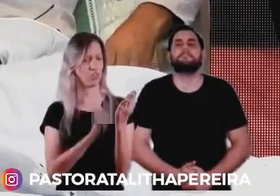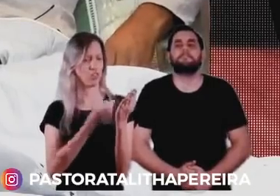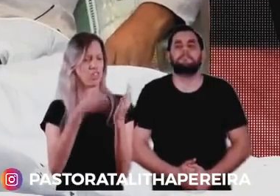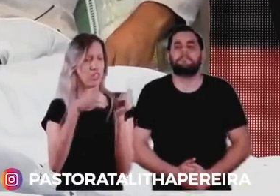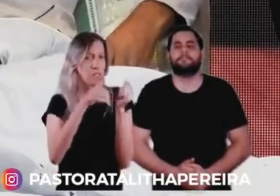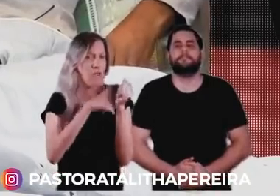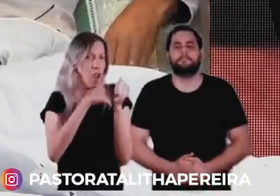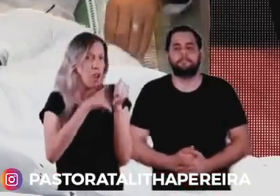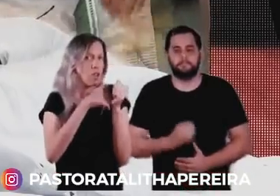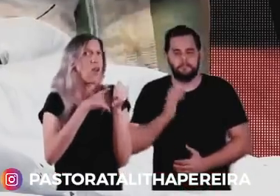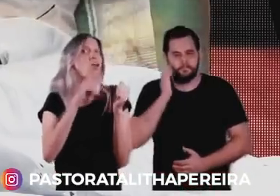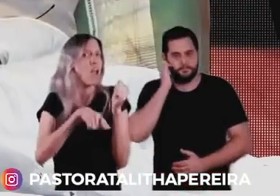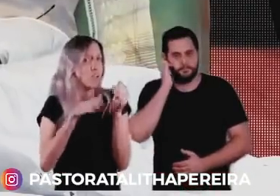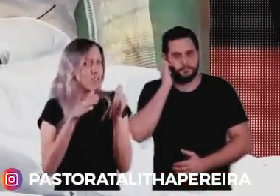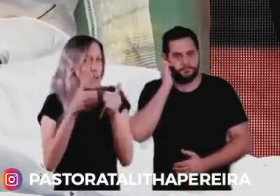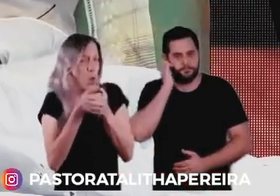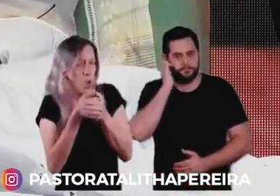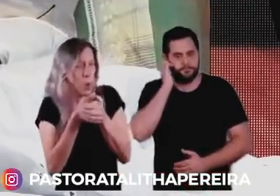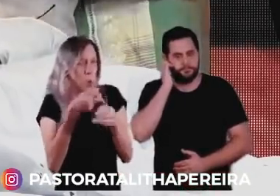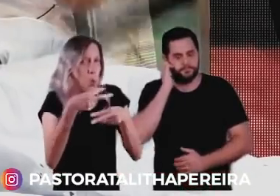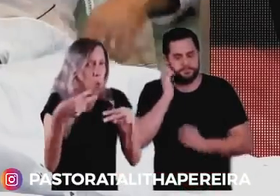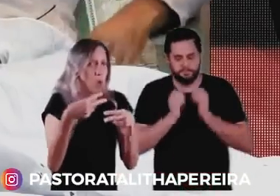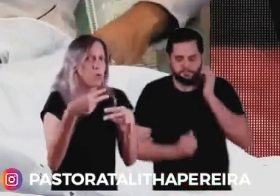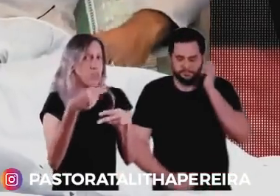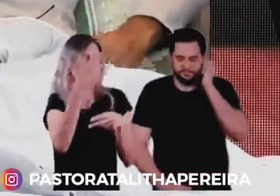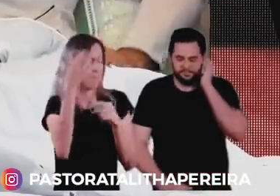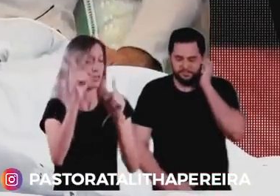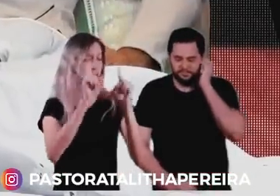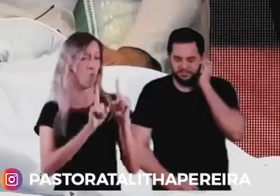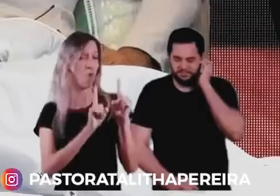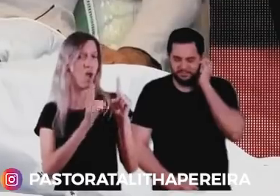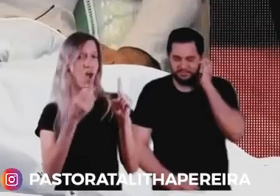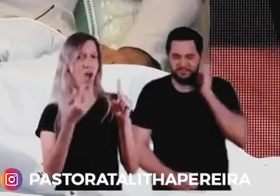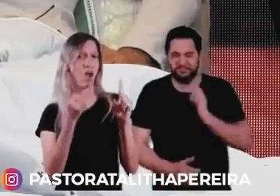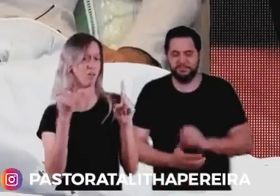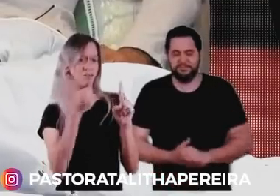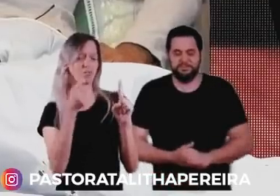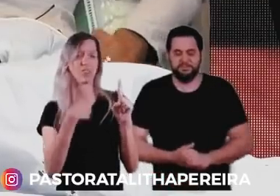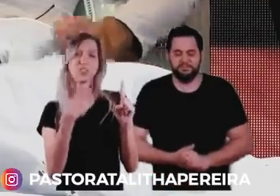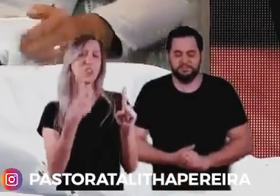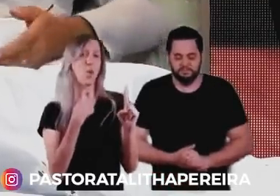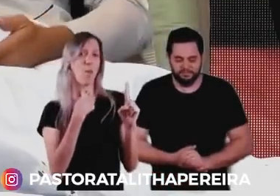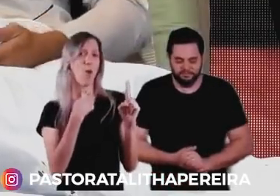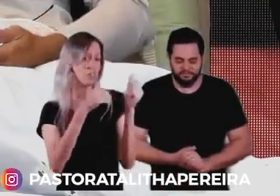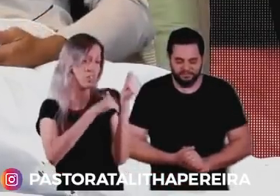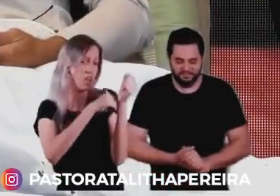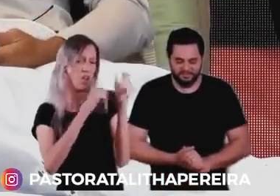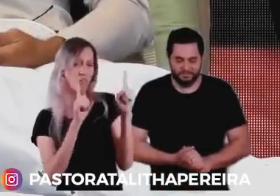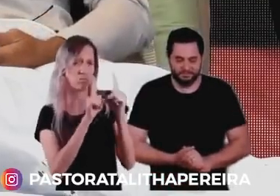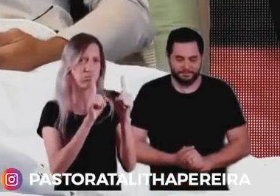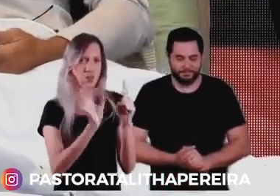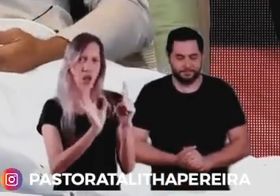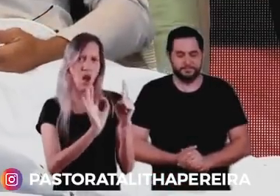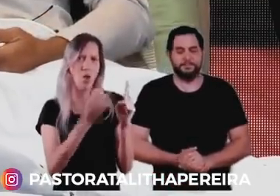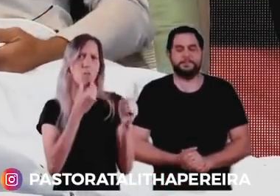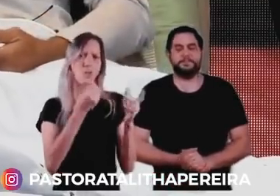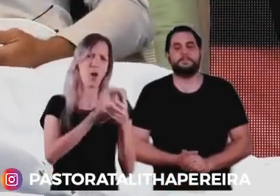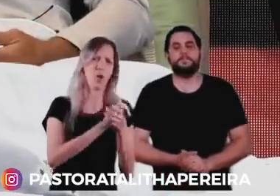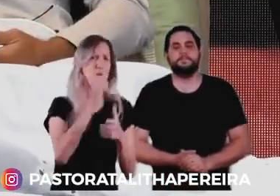segredos. Né? Ele leva você a ter segredos para uma pessoa que você não pode ter segredo. O seu companheiro, a sua